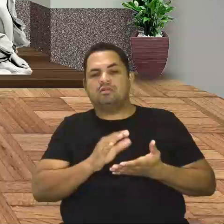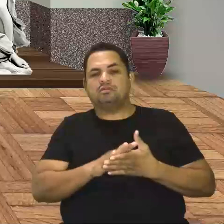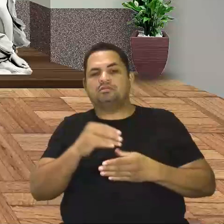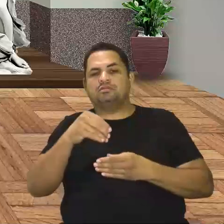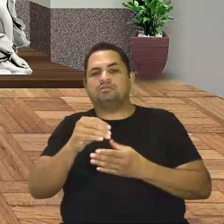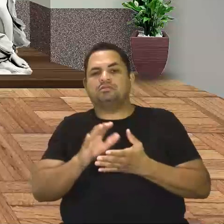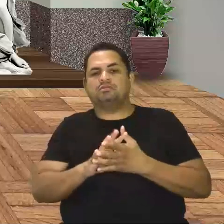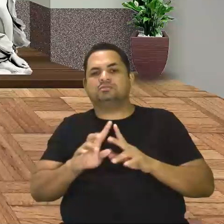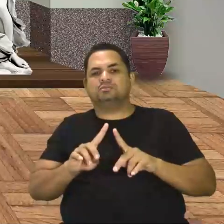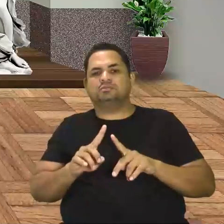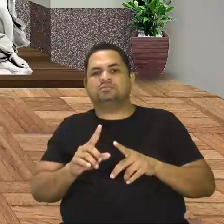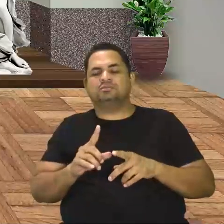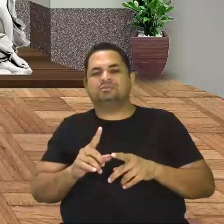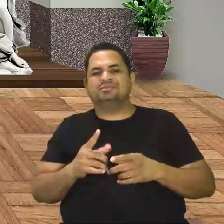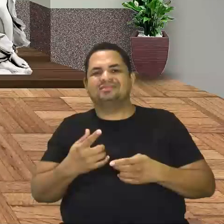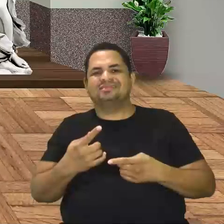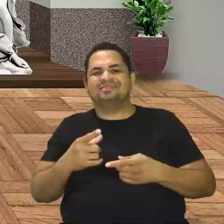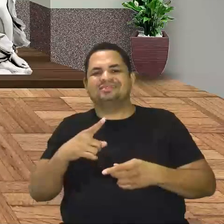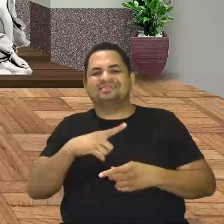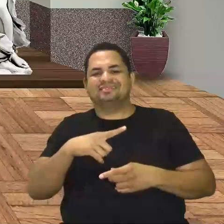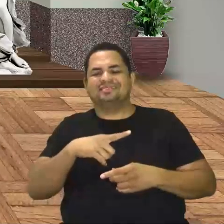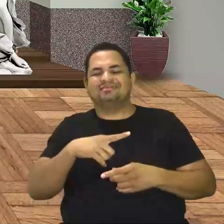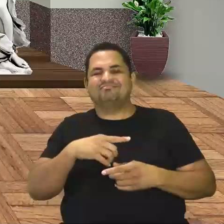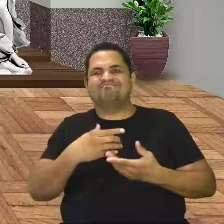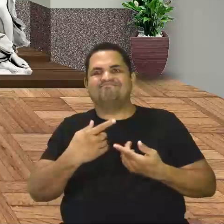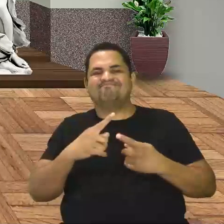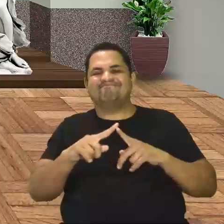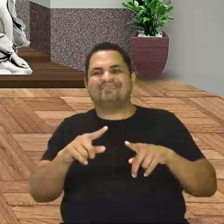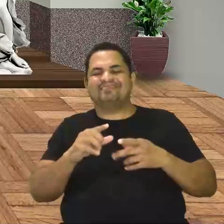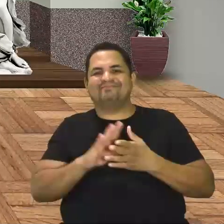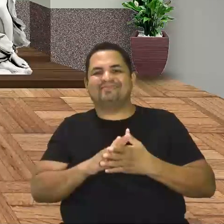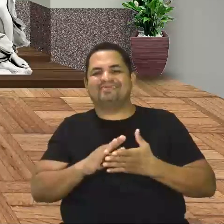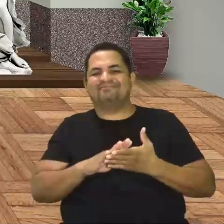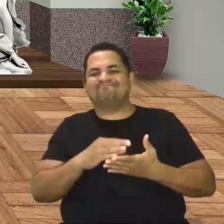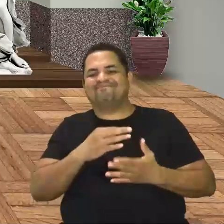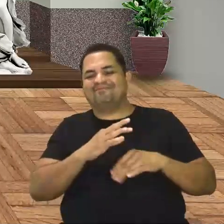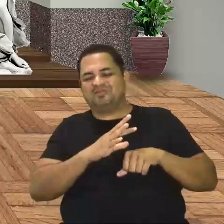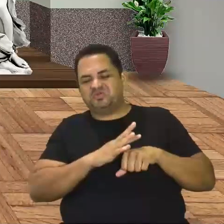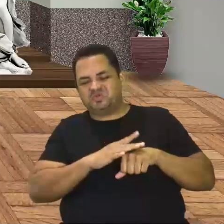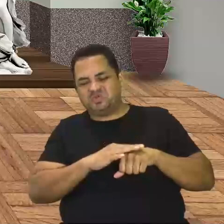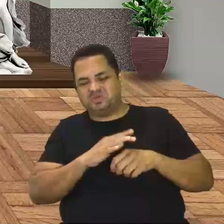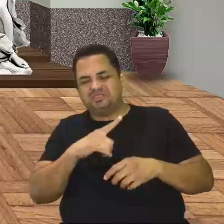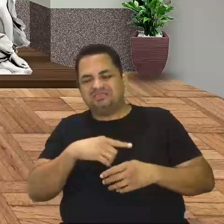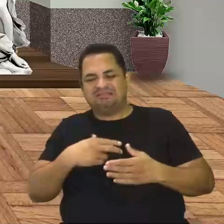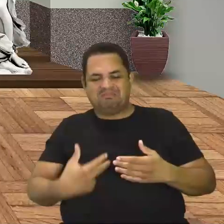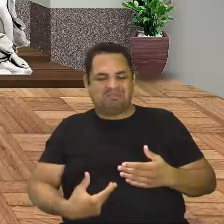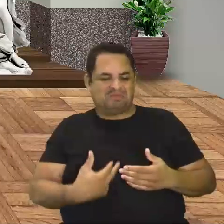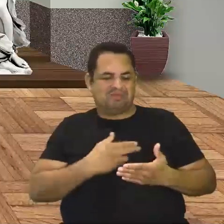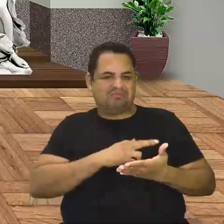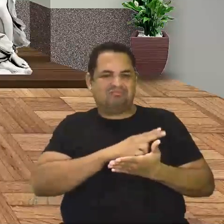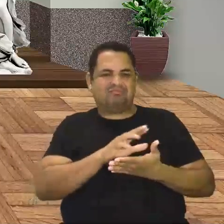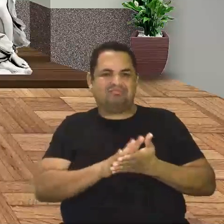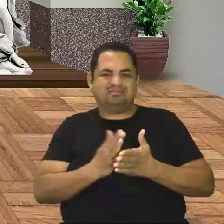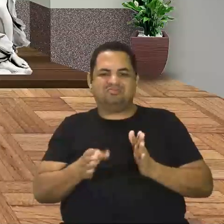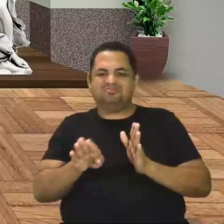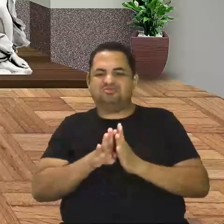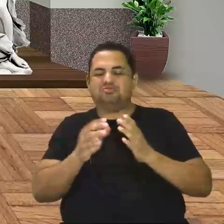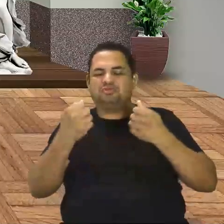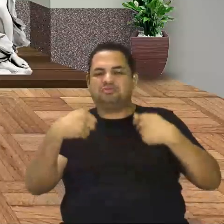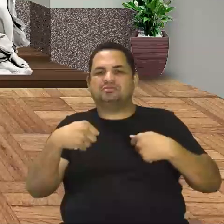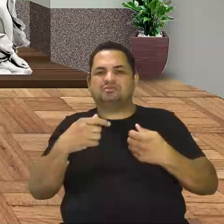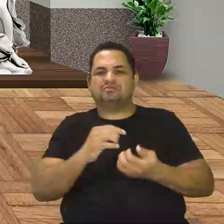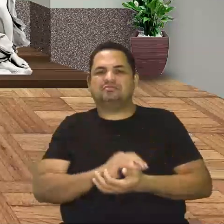e, ainda mais, devido à sua doença, foi internado, teve que fazer um monte de cirurgia, não chegou a tomar